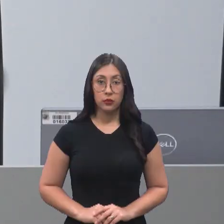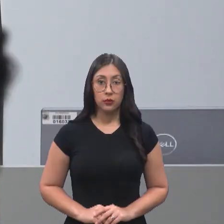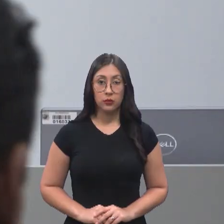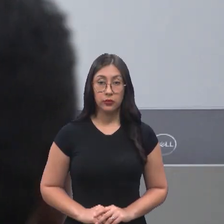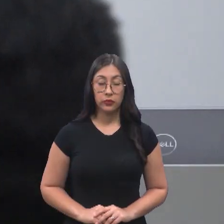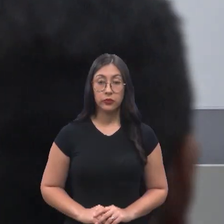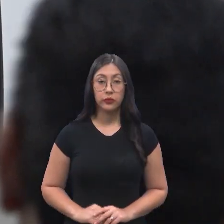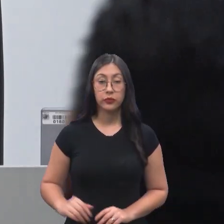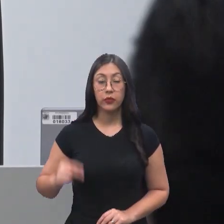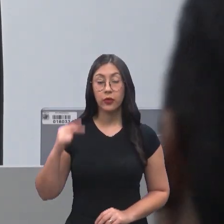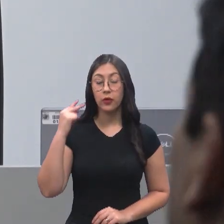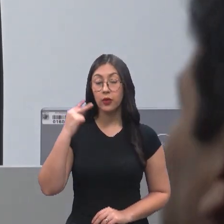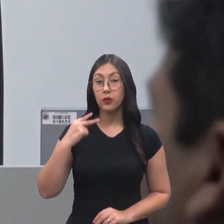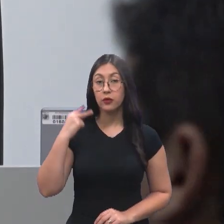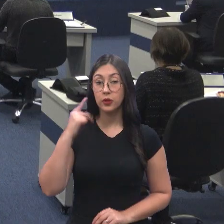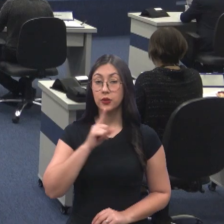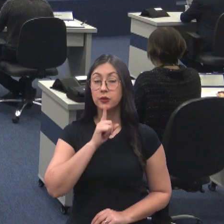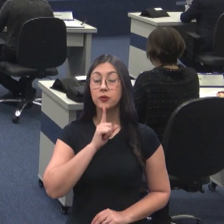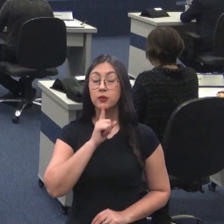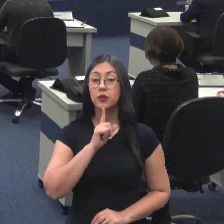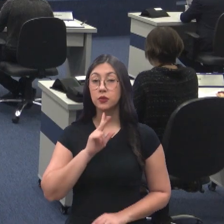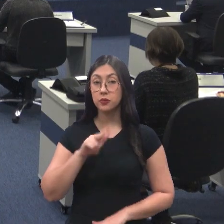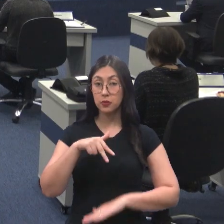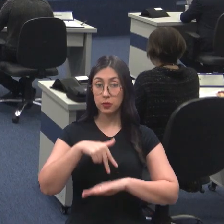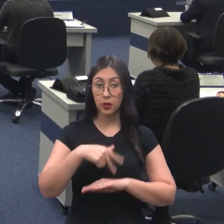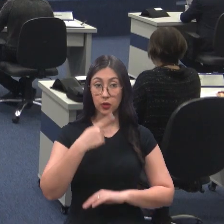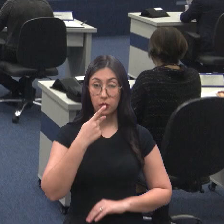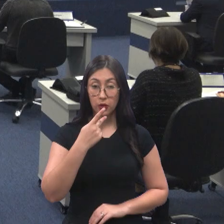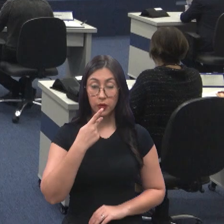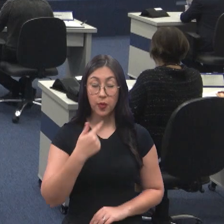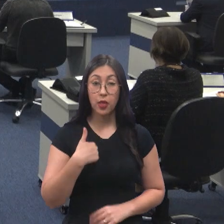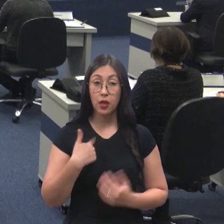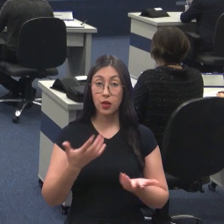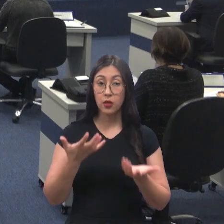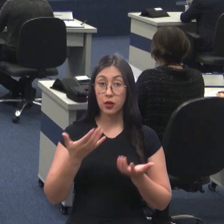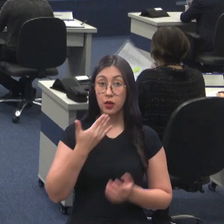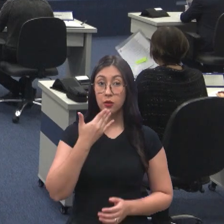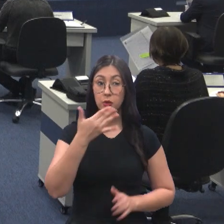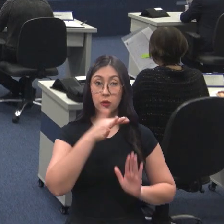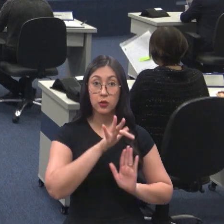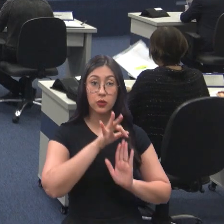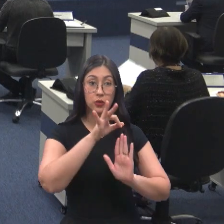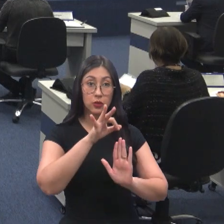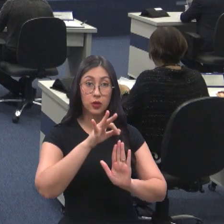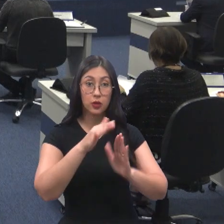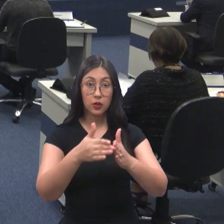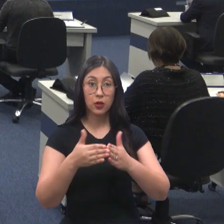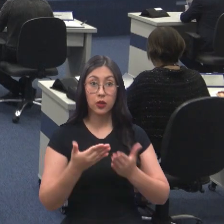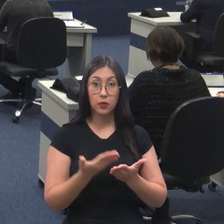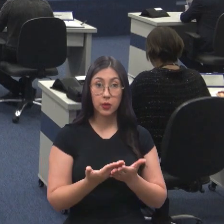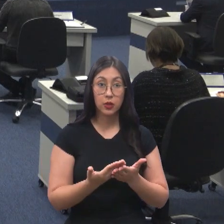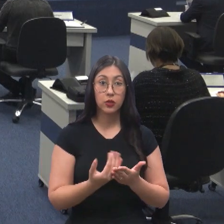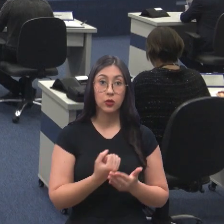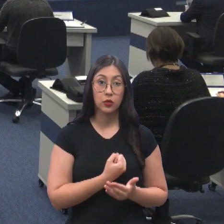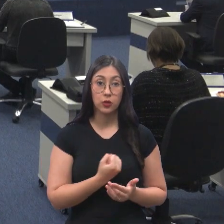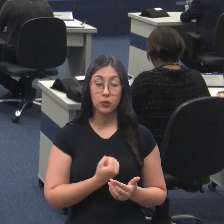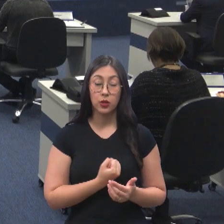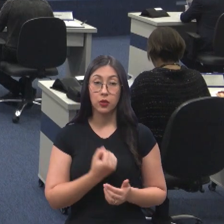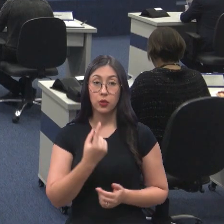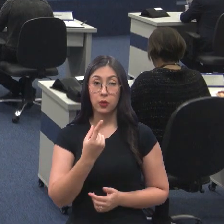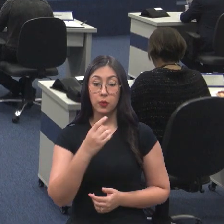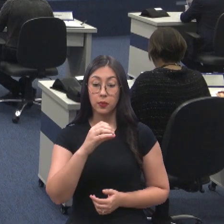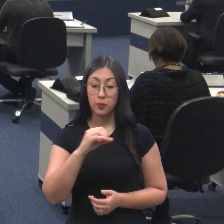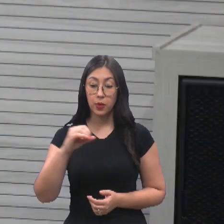Questão de ordem, o vereador Sérgio Camargo. Senhor presidente, eu queria pedir o destaque dos requerimentos 1009 e